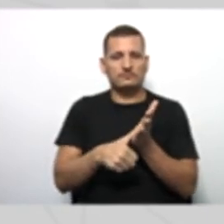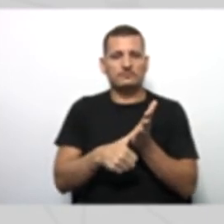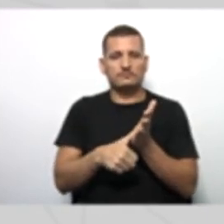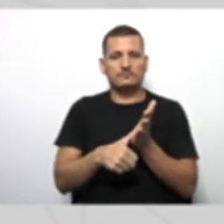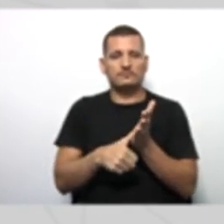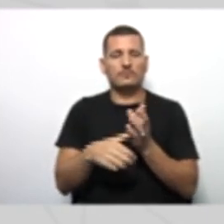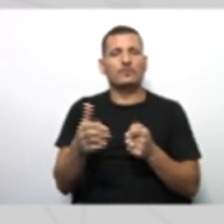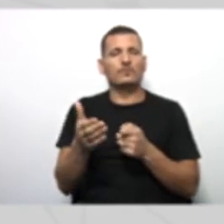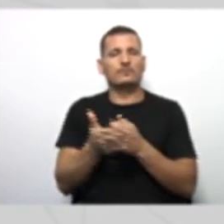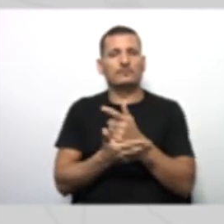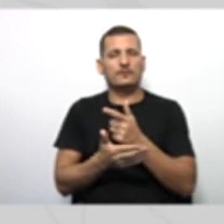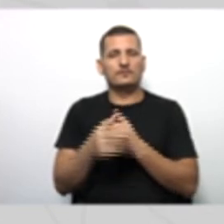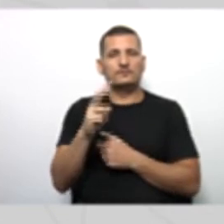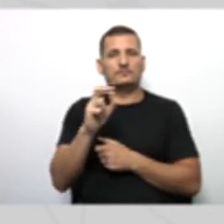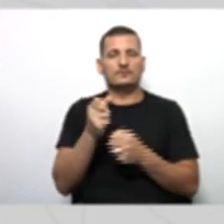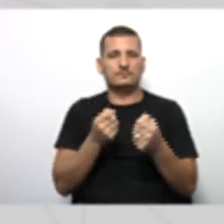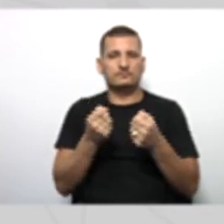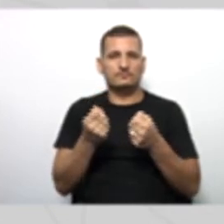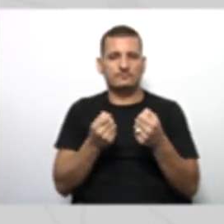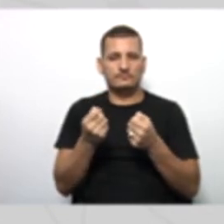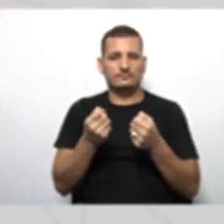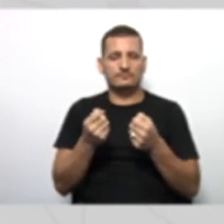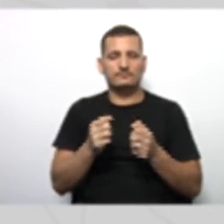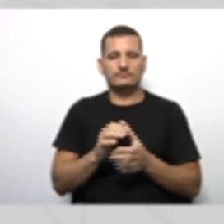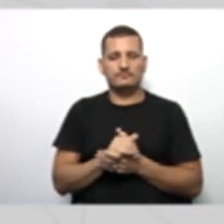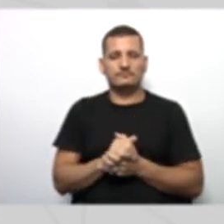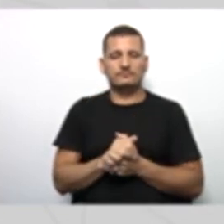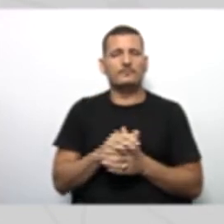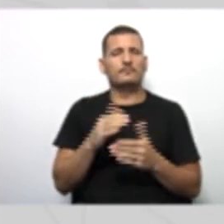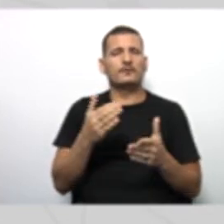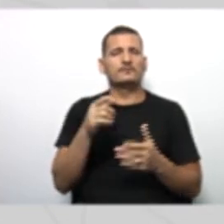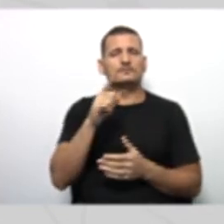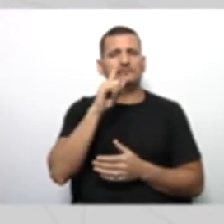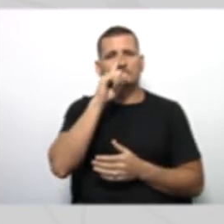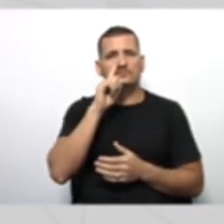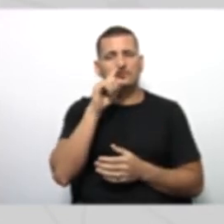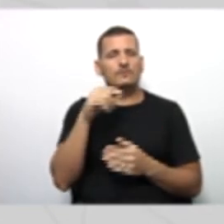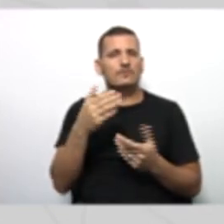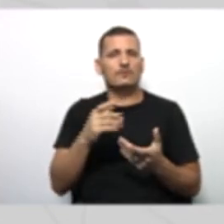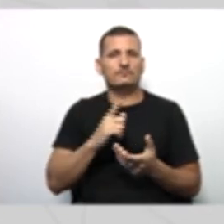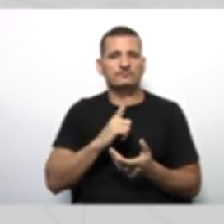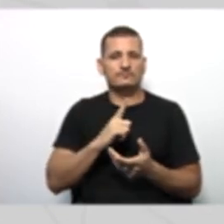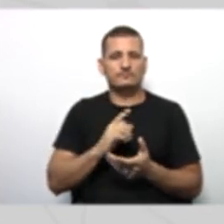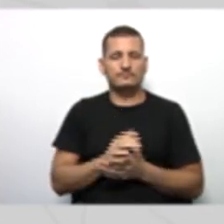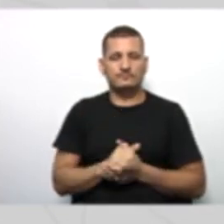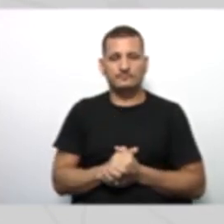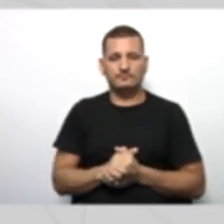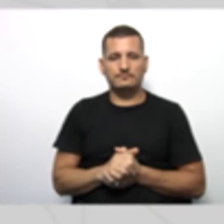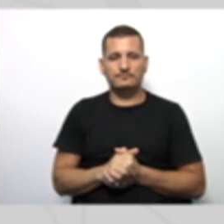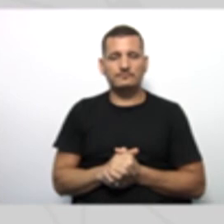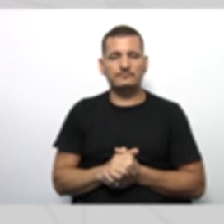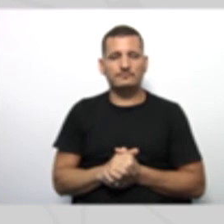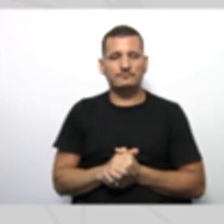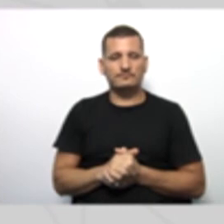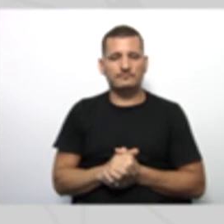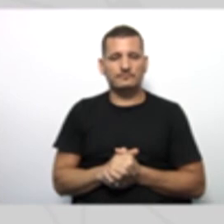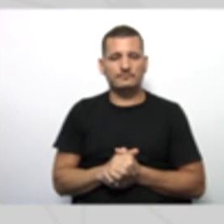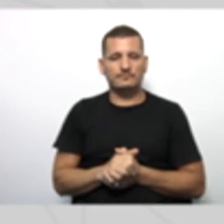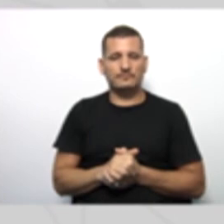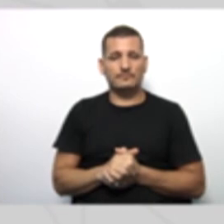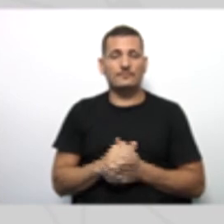não conseguiu, não tem problema. A gente pode ver aqui, pode identificar ao menos um, né? Eu tinha pedido questão de 3